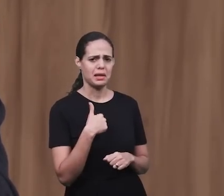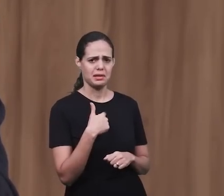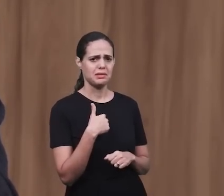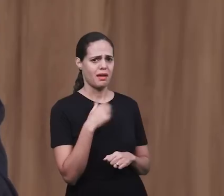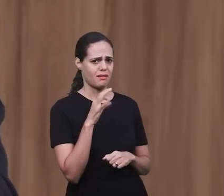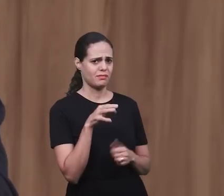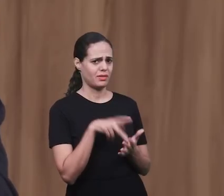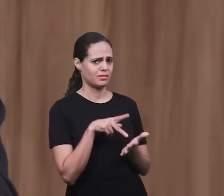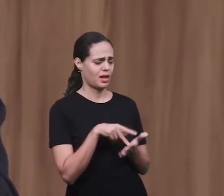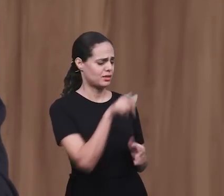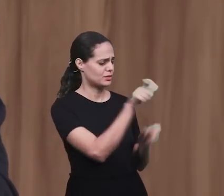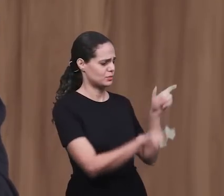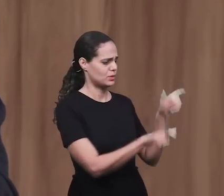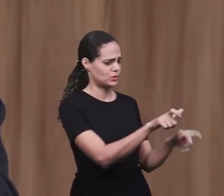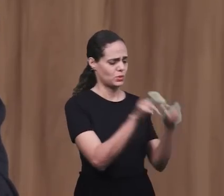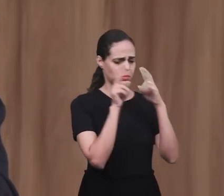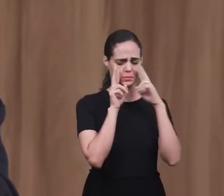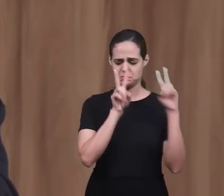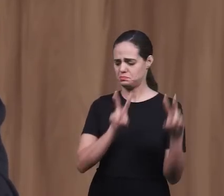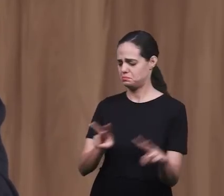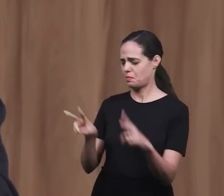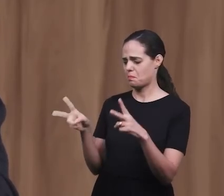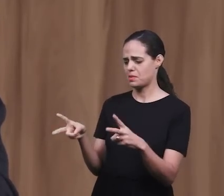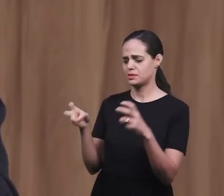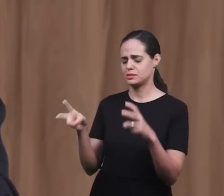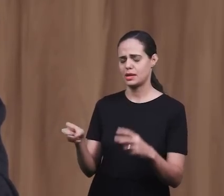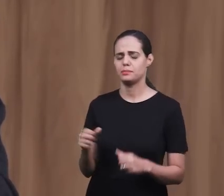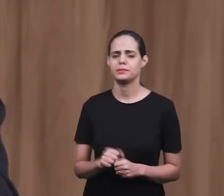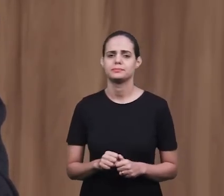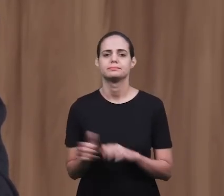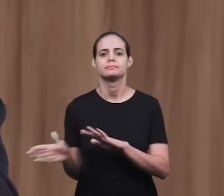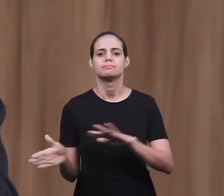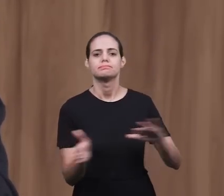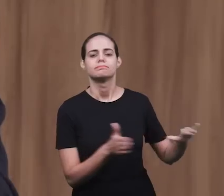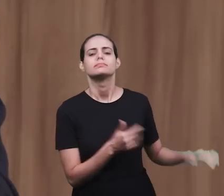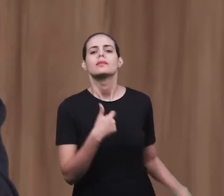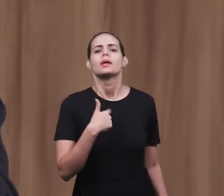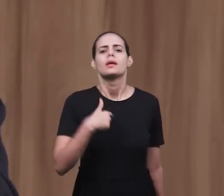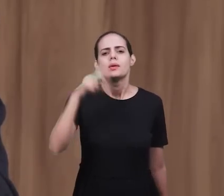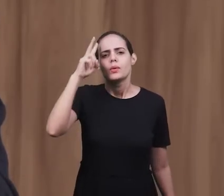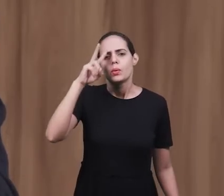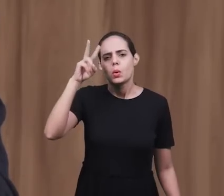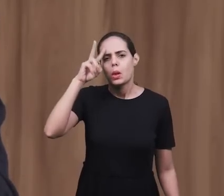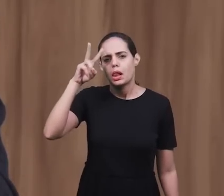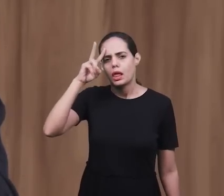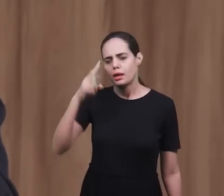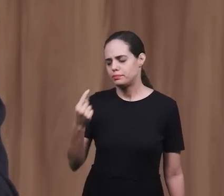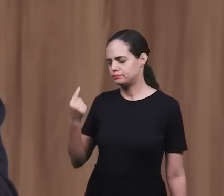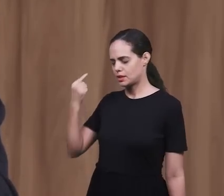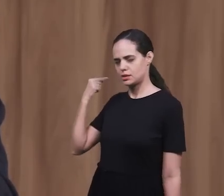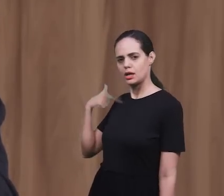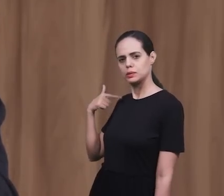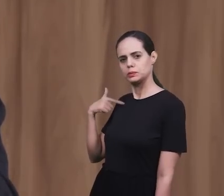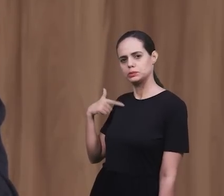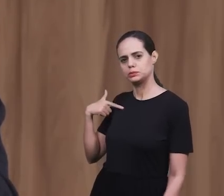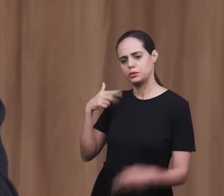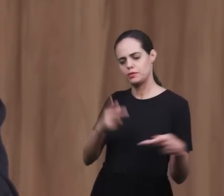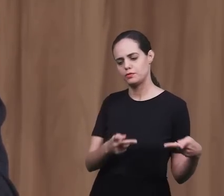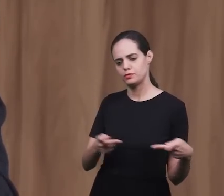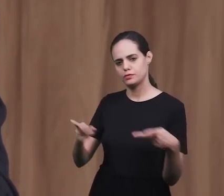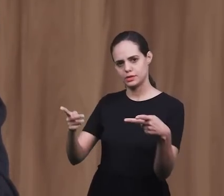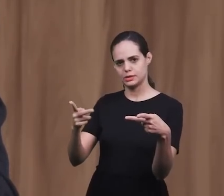pessoa no hospital, e quando eu cheguei, eu me apresentei para a pessoa recepcionista, era uma senhora